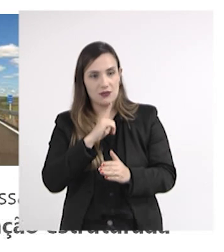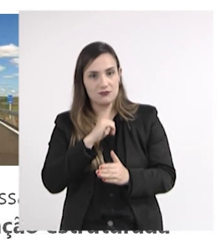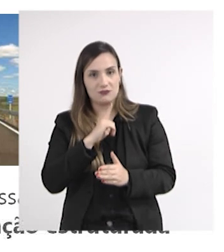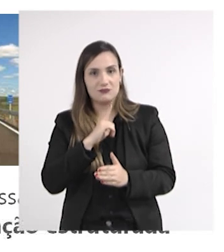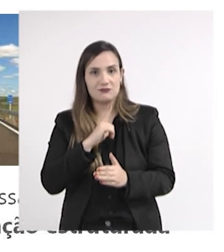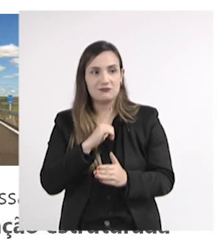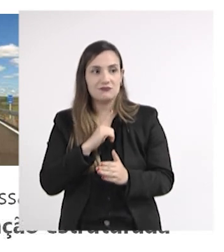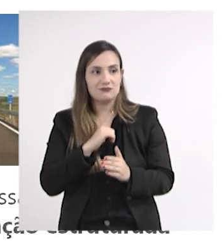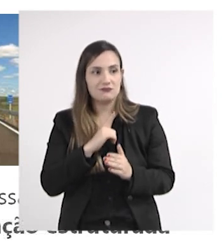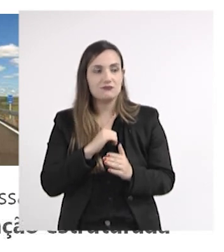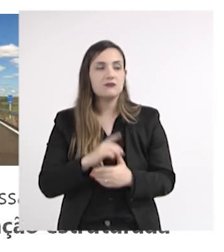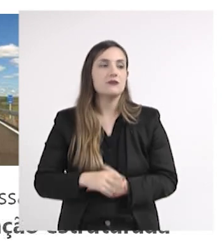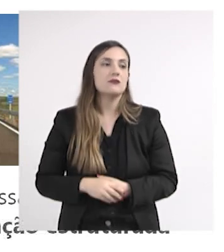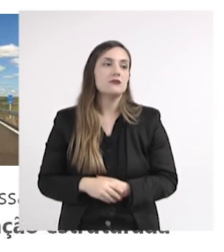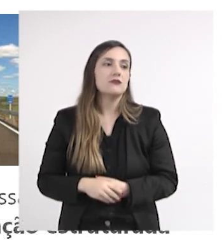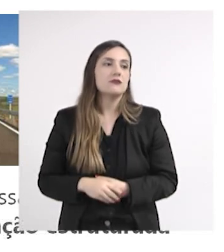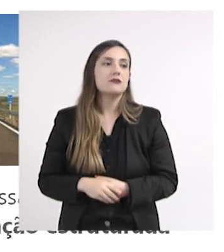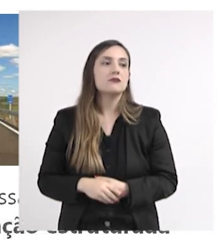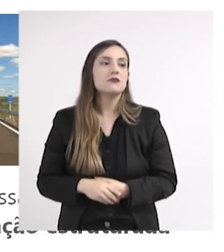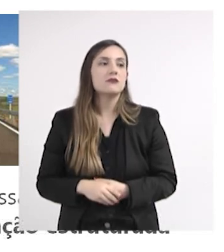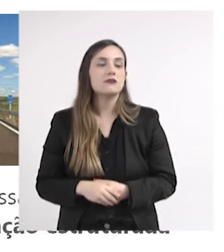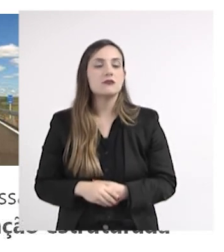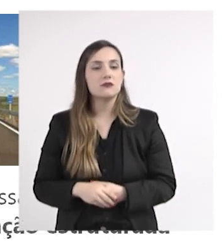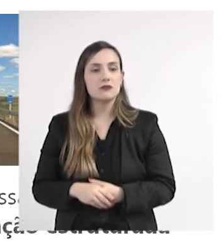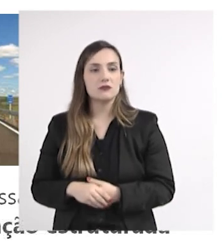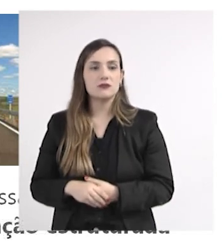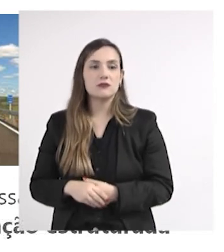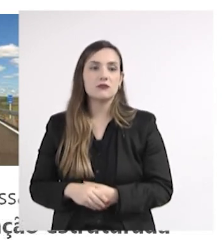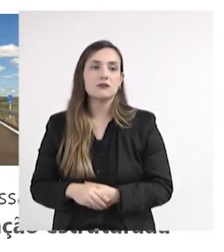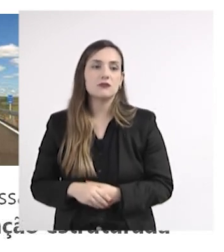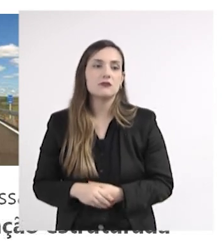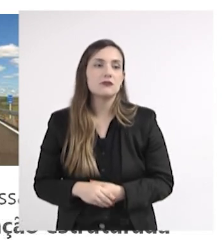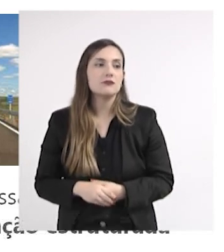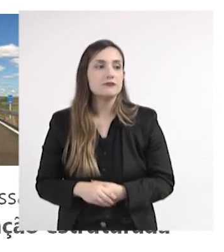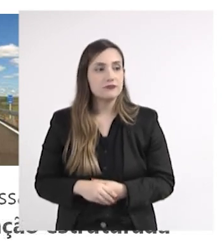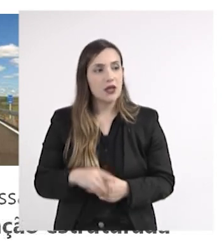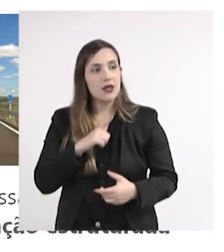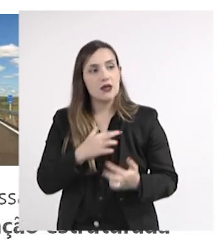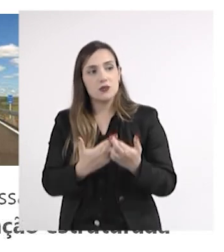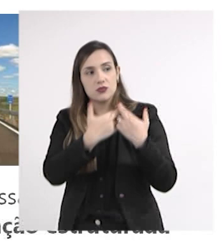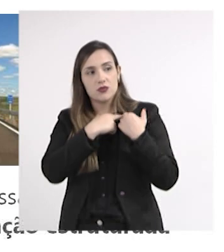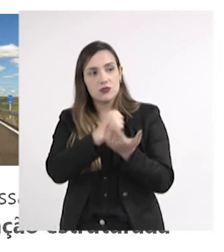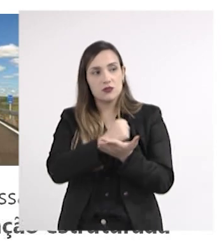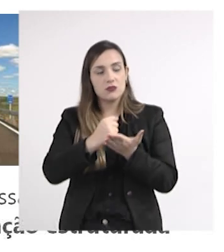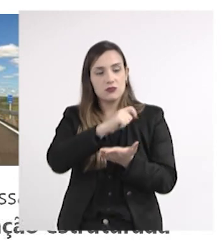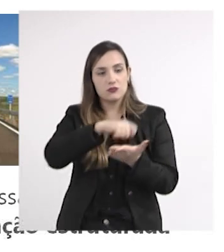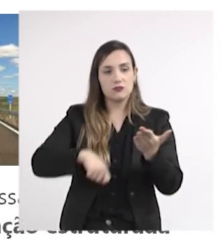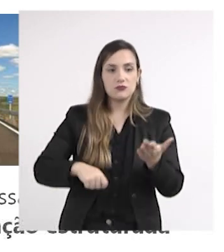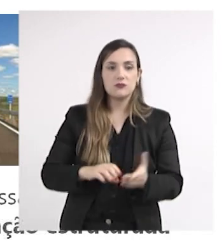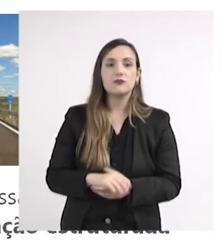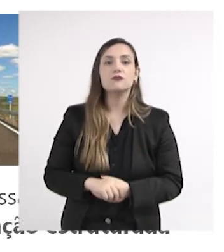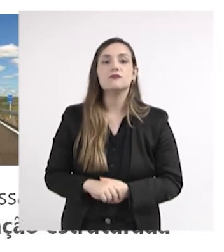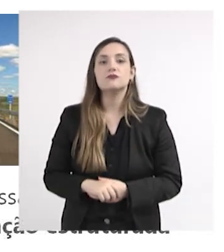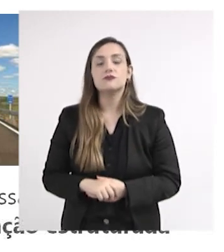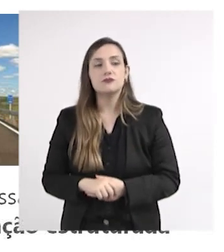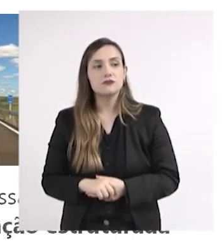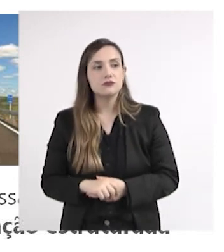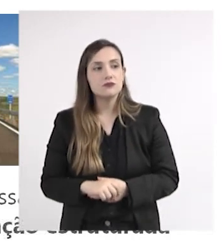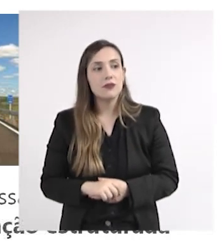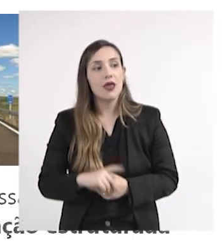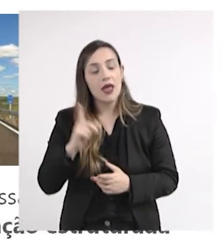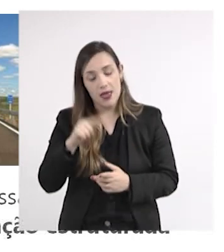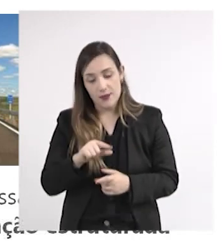O sistema de obrigações contratuais é segmentado em trabalhos iniciais, recuperação e